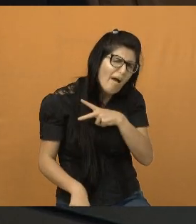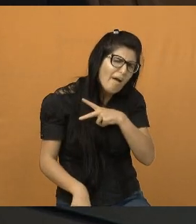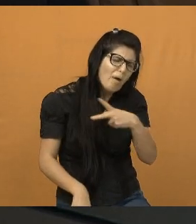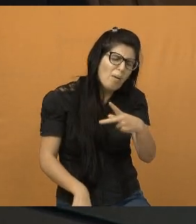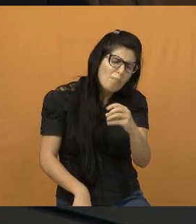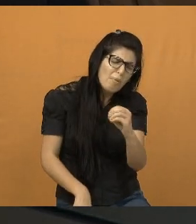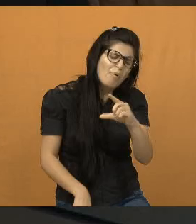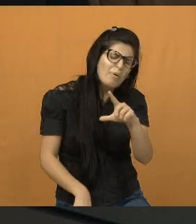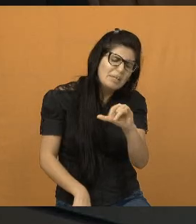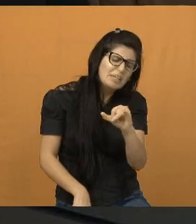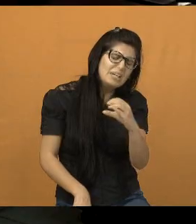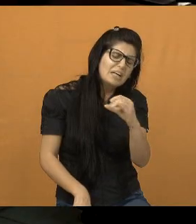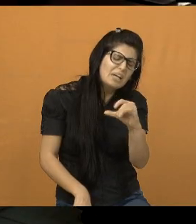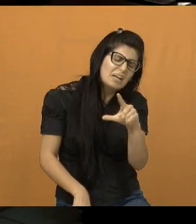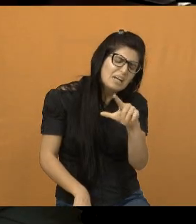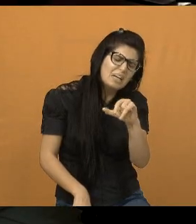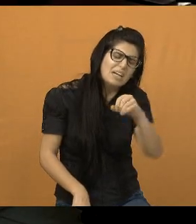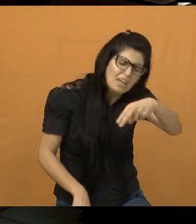Boa noite, vereador.